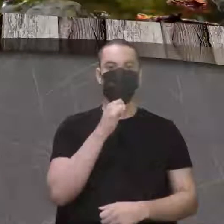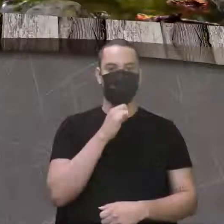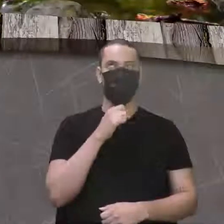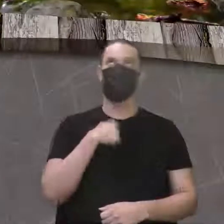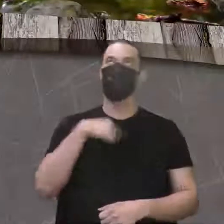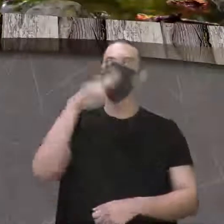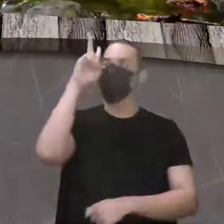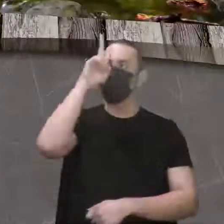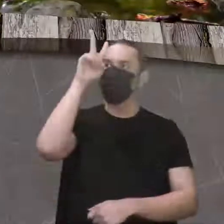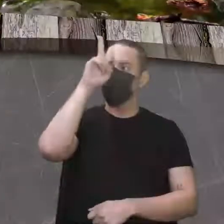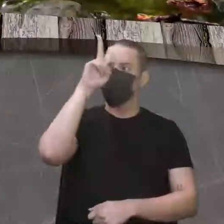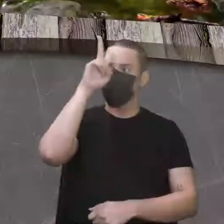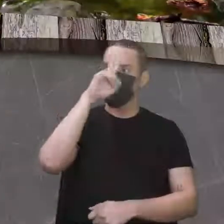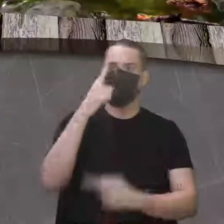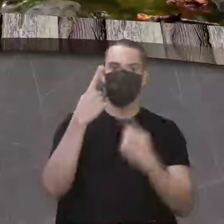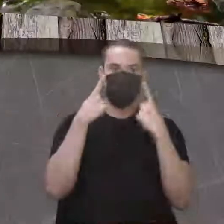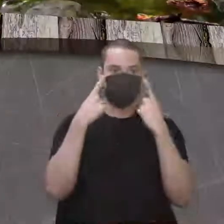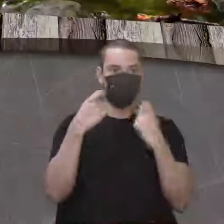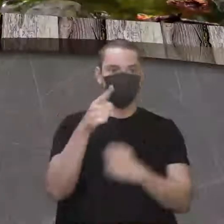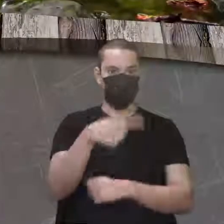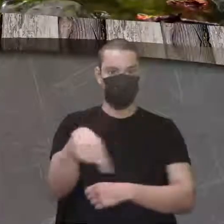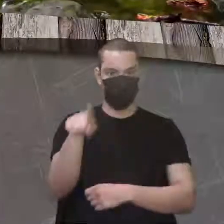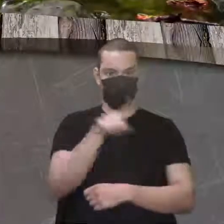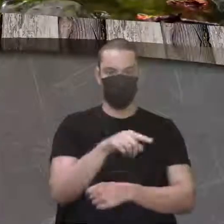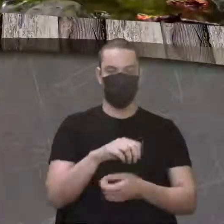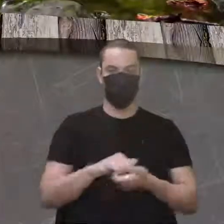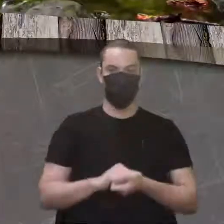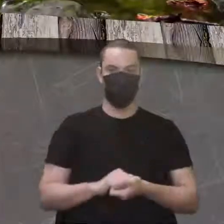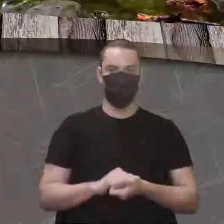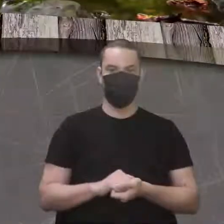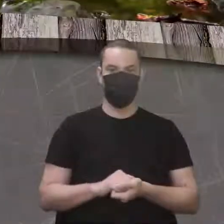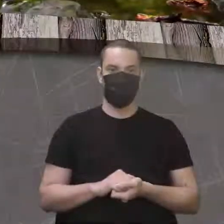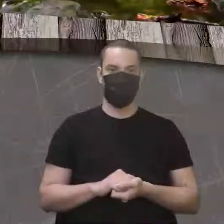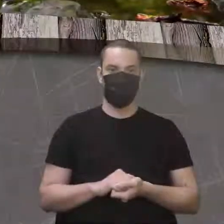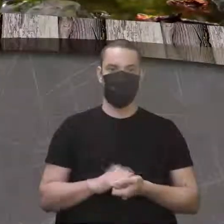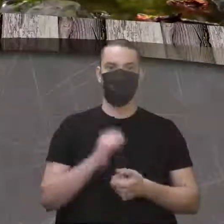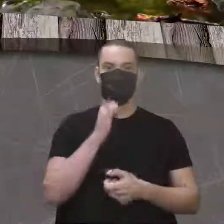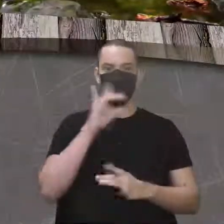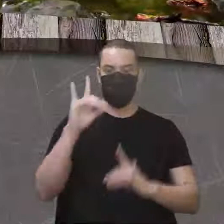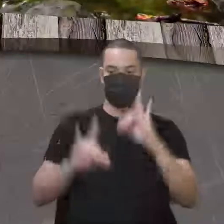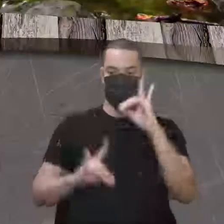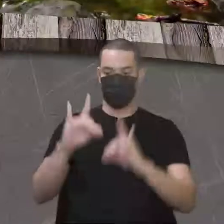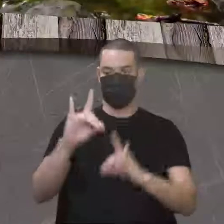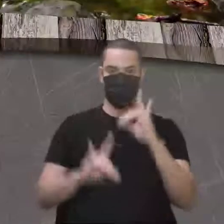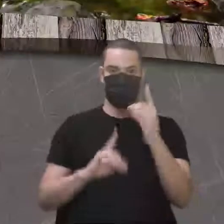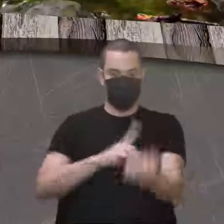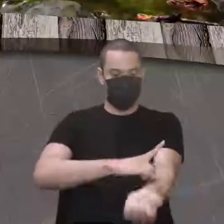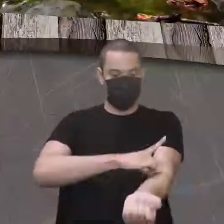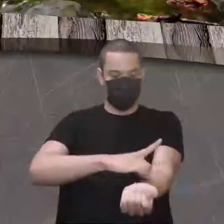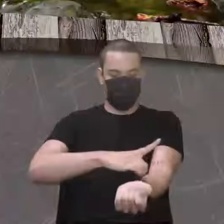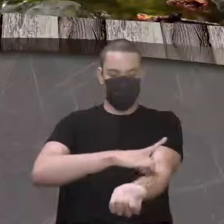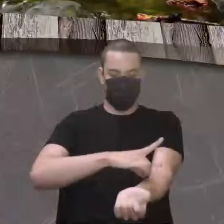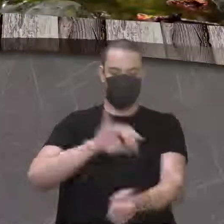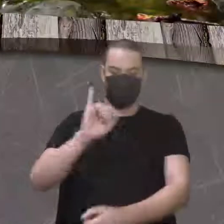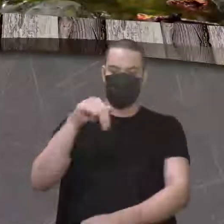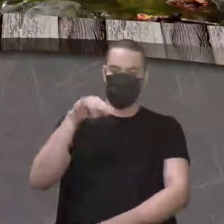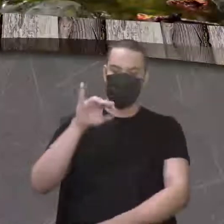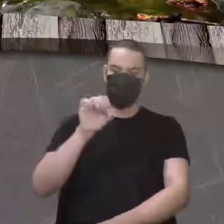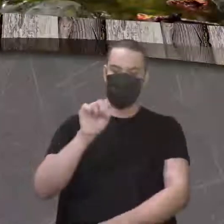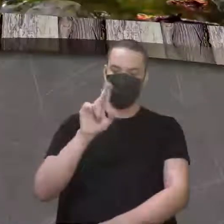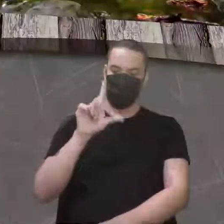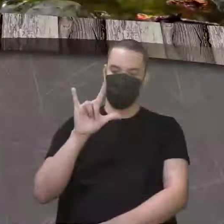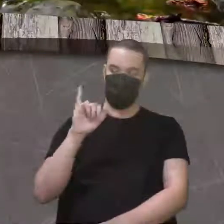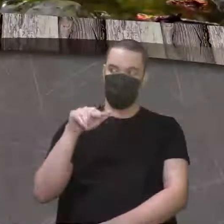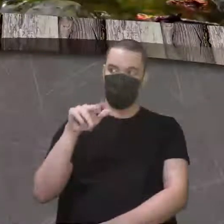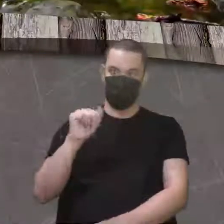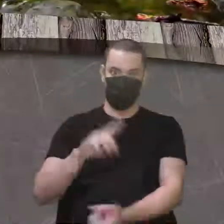eu lembrar uma historinha aqui bem interessante para vocês. No caso do hormônio da insulina, né? É uma proteína que